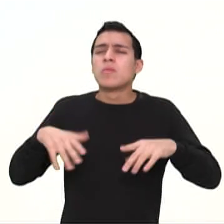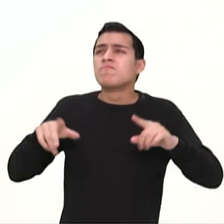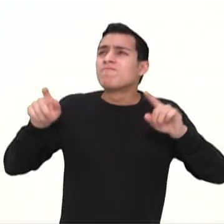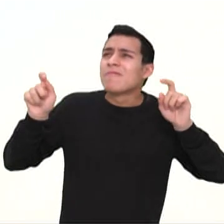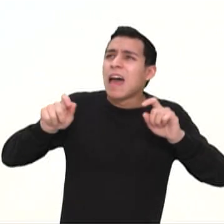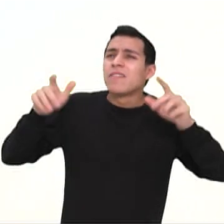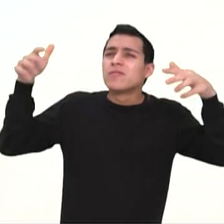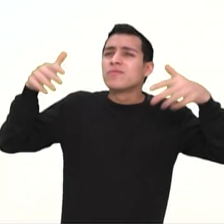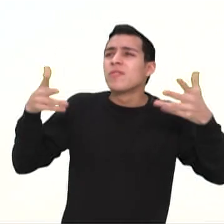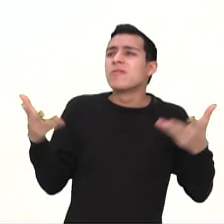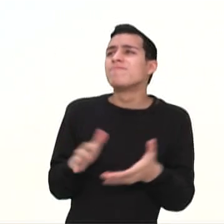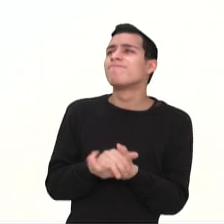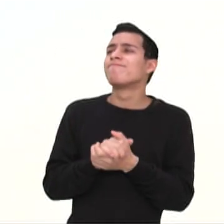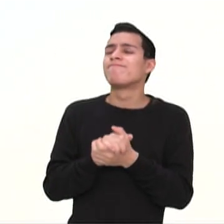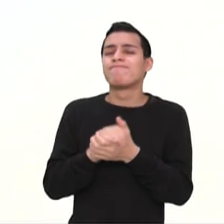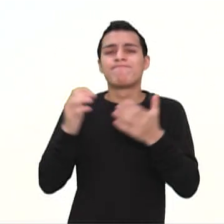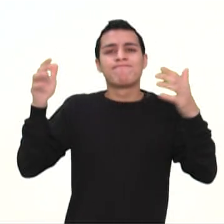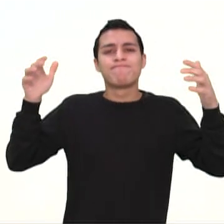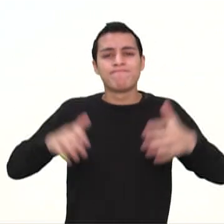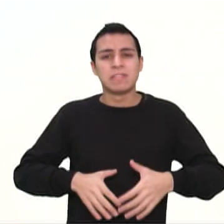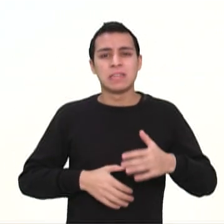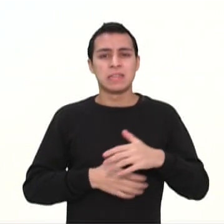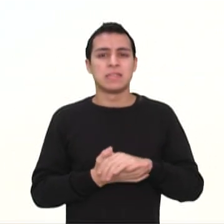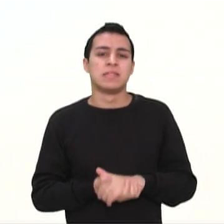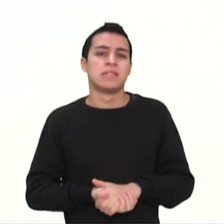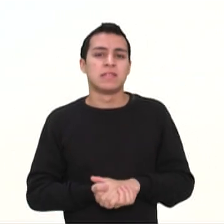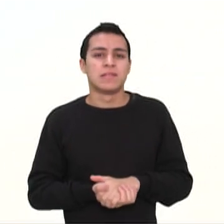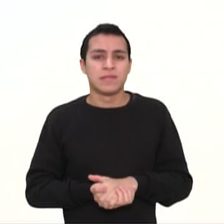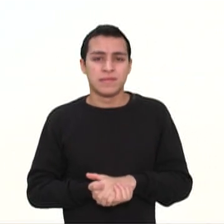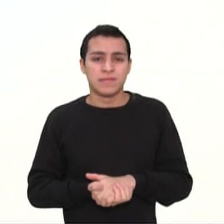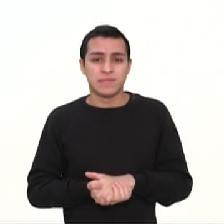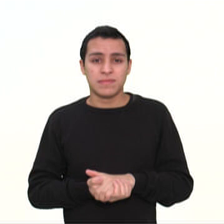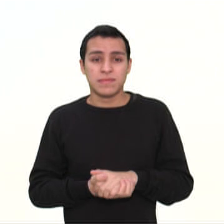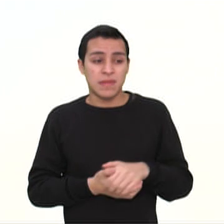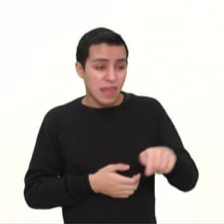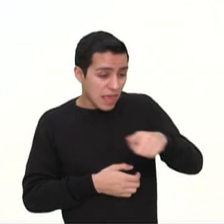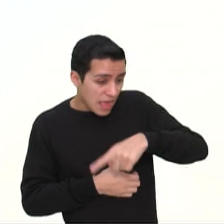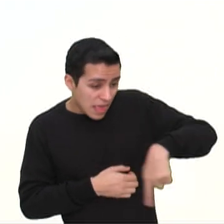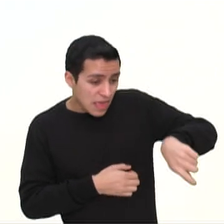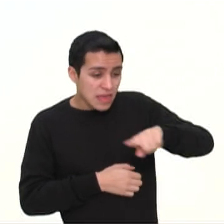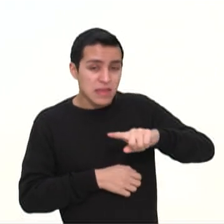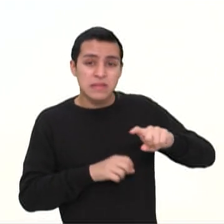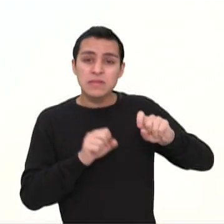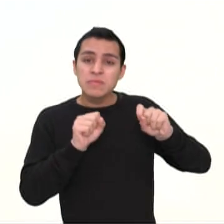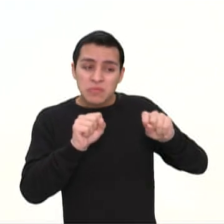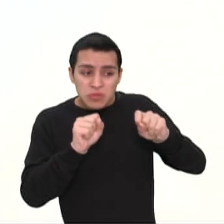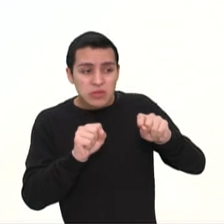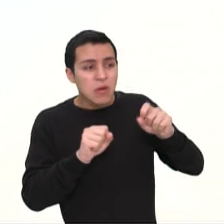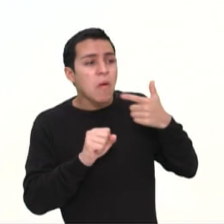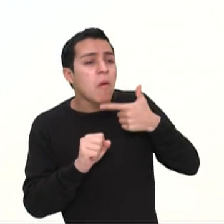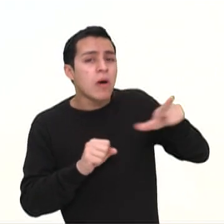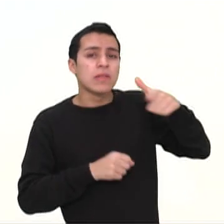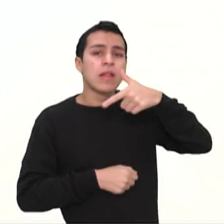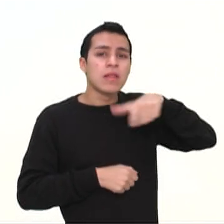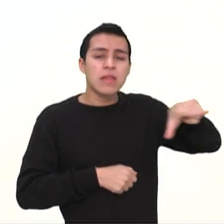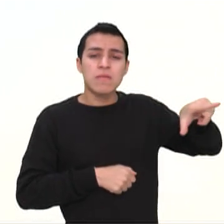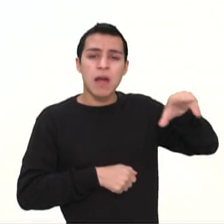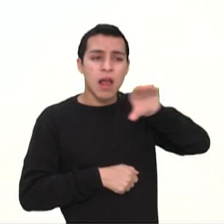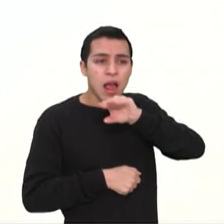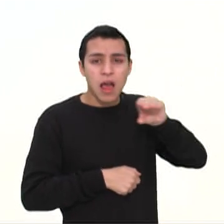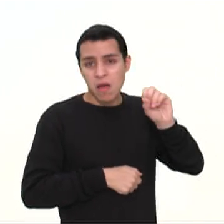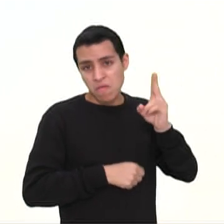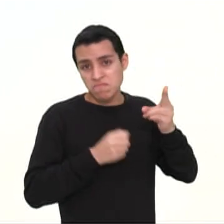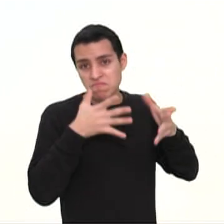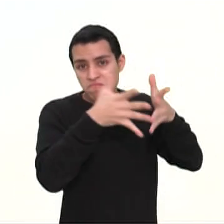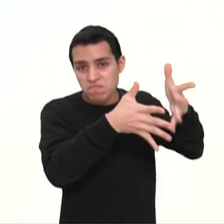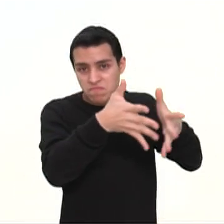chover hoje. They might speak another language. Eles podiam falar uma outra língua. Para usarmos a